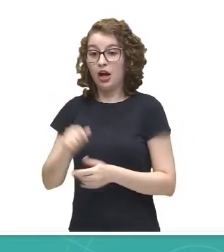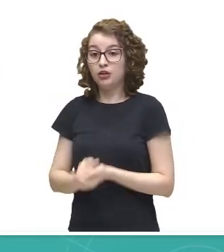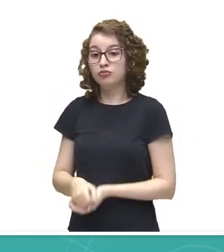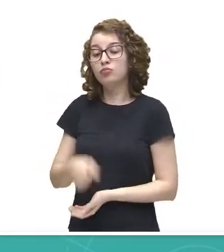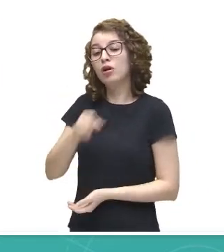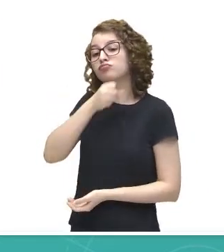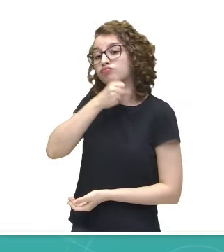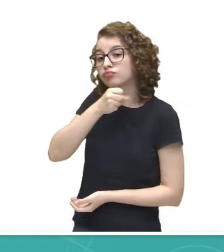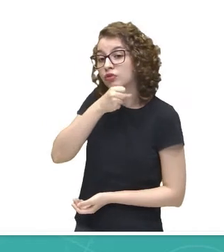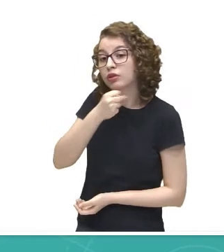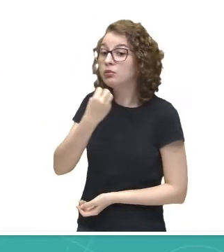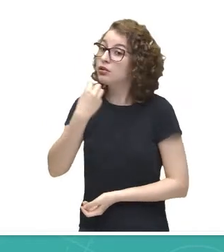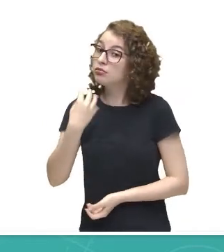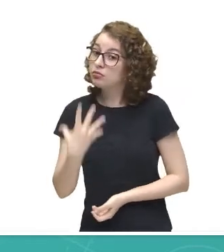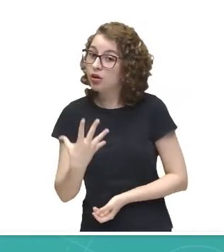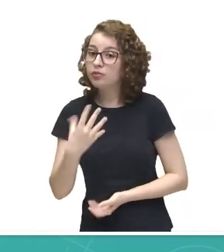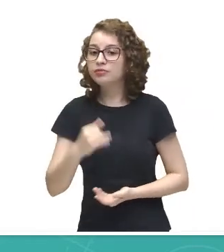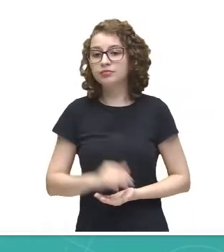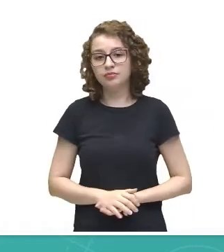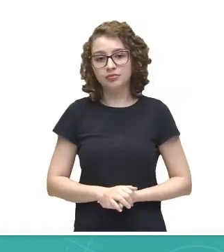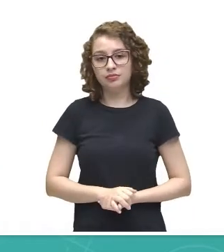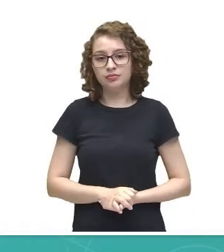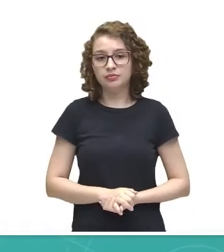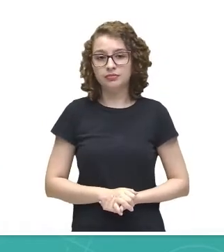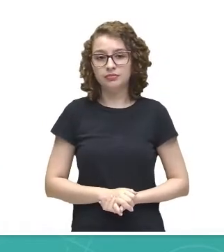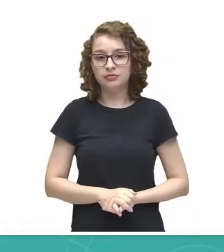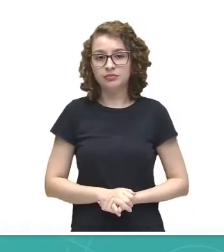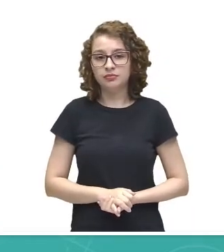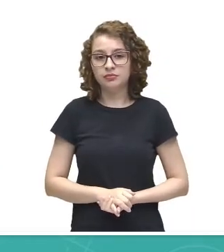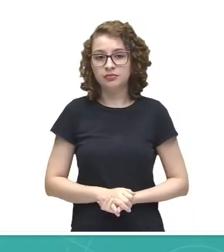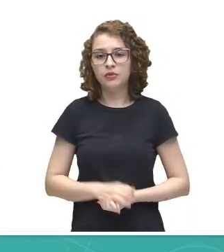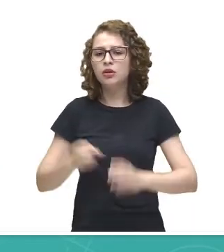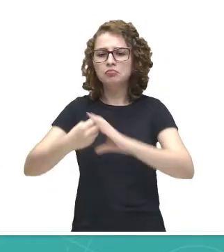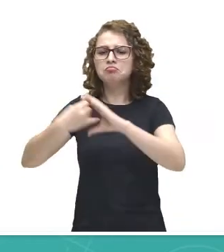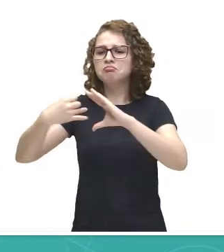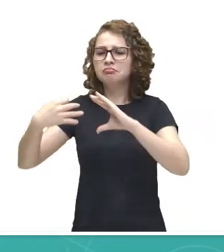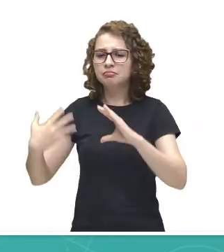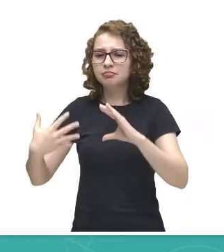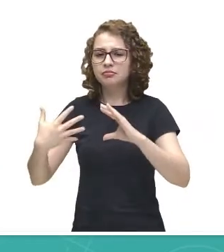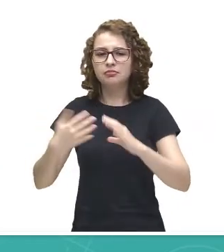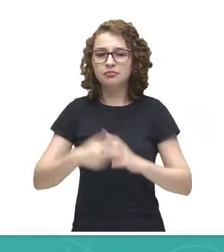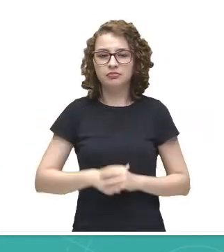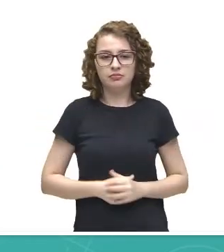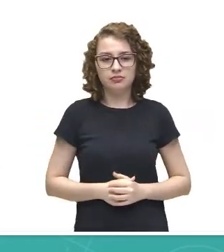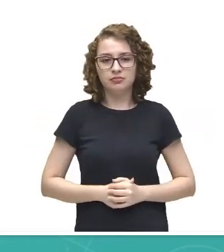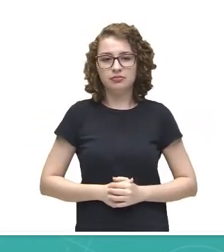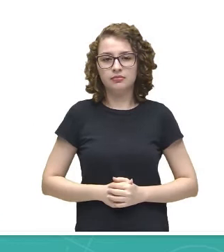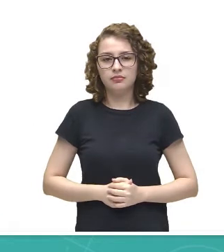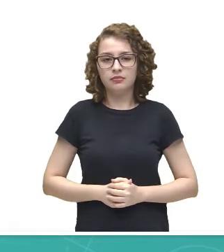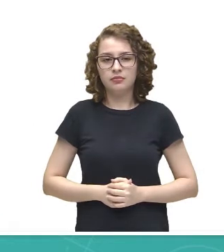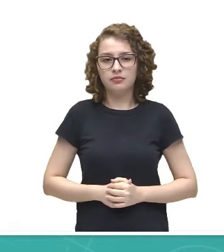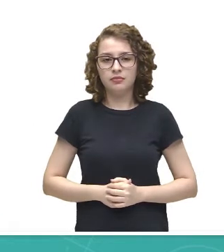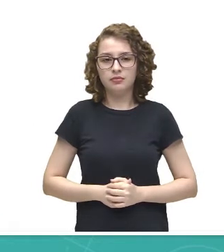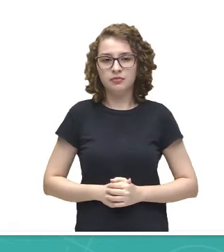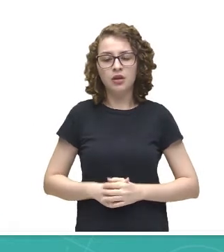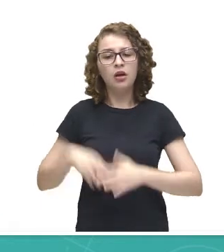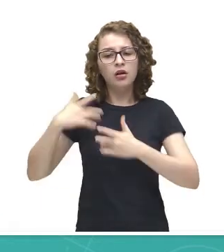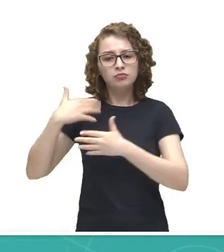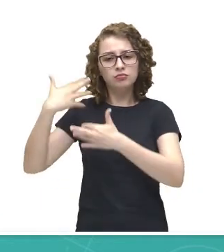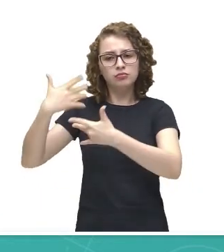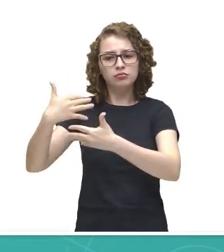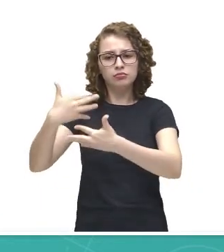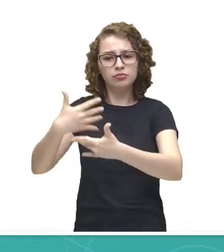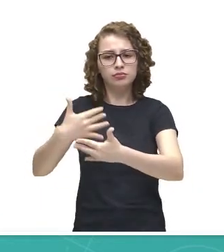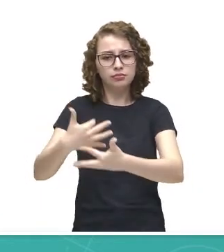envelhecimento senescente. Vamos ver quais são as características? Então, acontece o processo normal